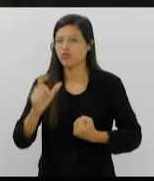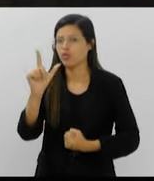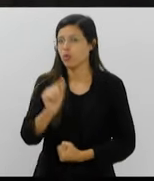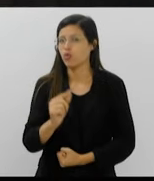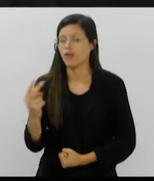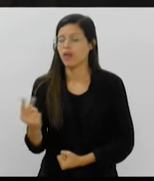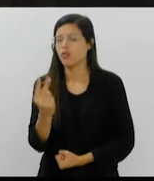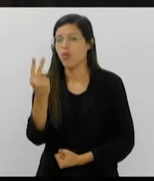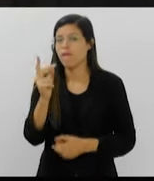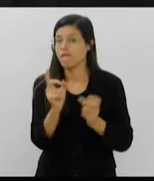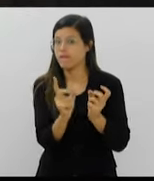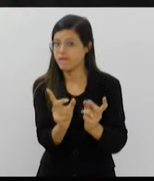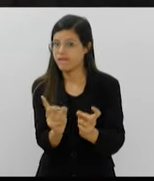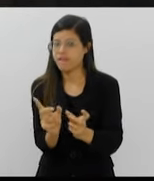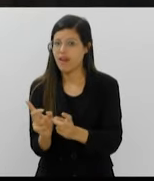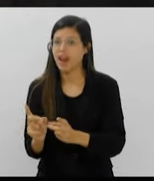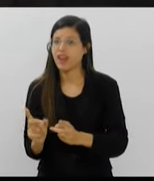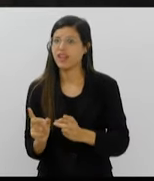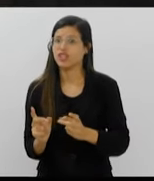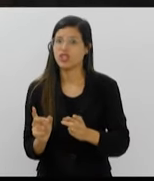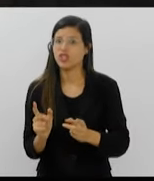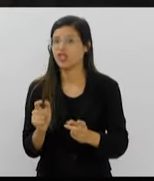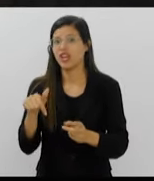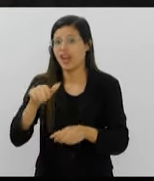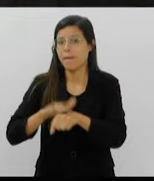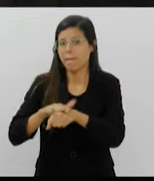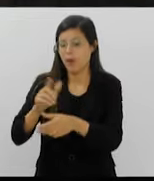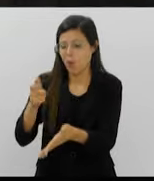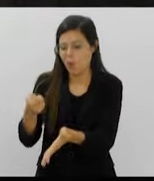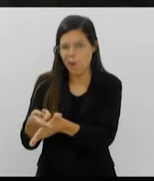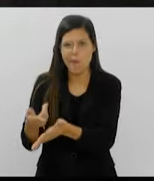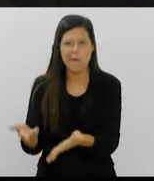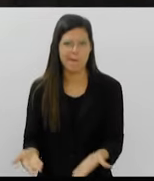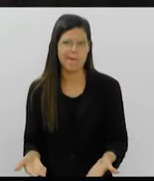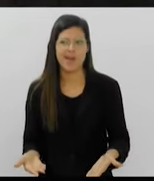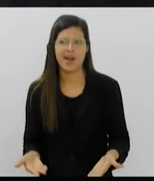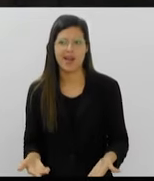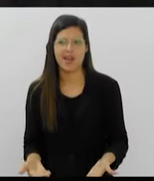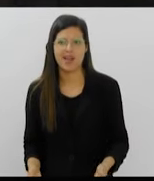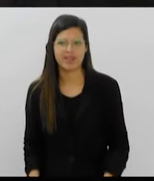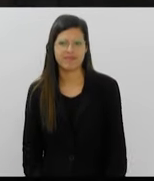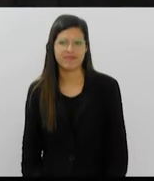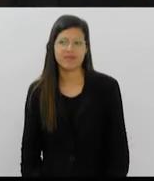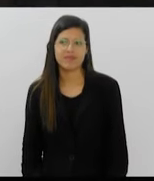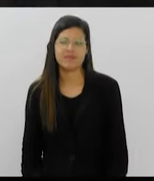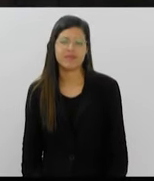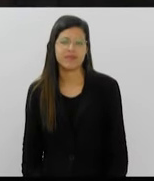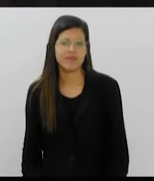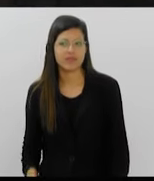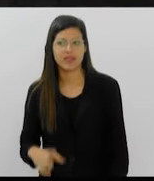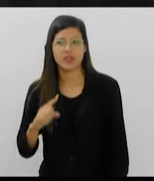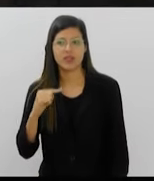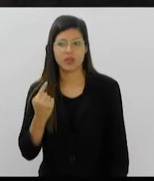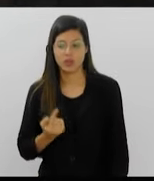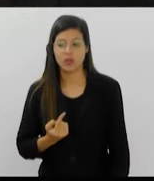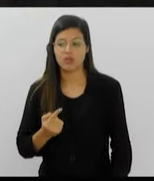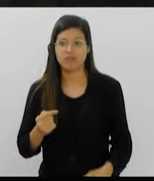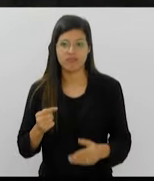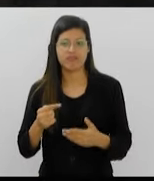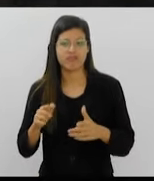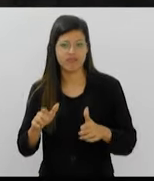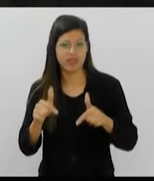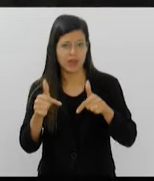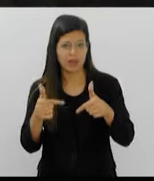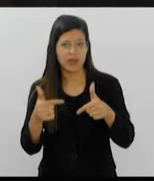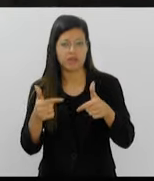vende, bota no leilão e eles mesmos compram. E repõe as peças que eles roubaram. Então nós estamos diante de uma organização criminosa no Rio